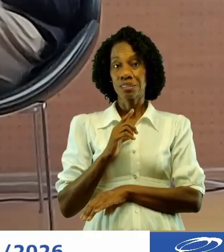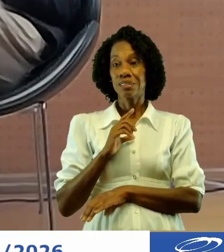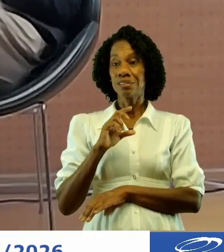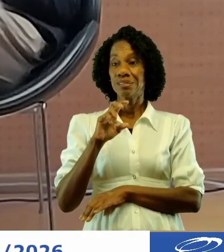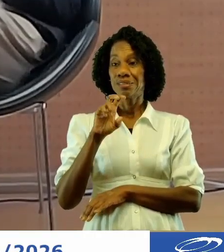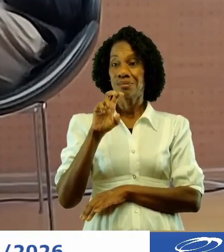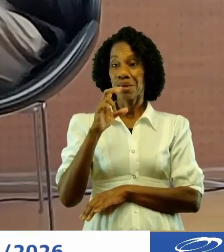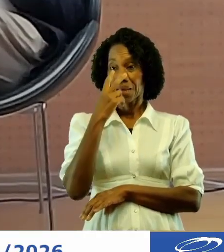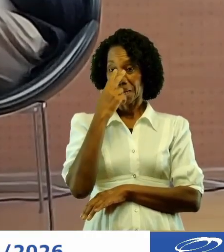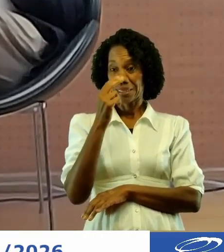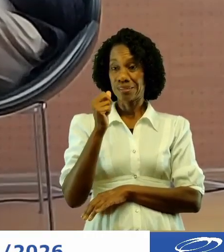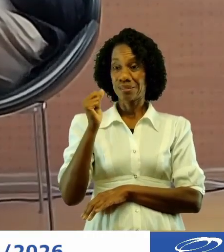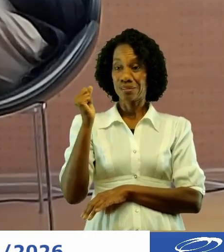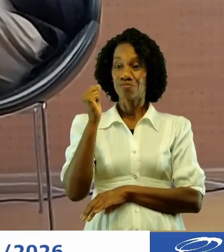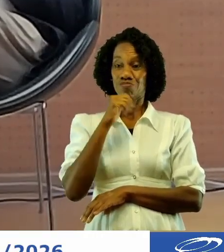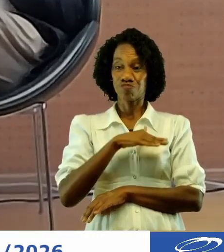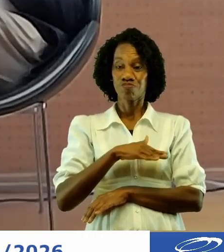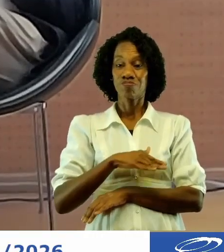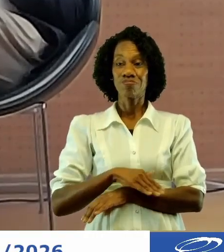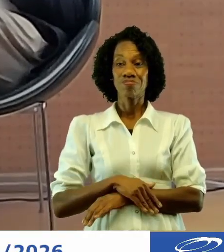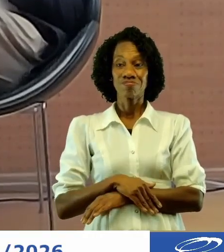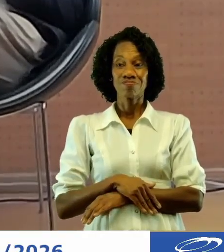Eu não sei se o Alex está entendendo o que eu estou falando.